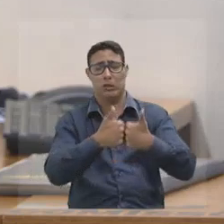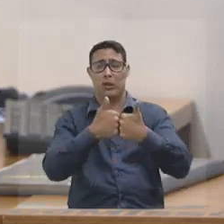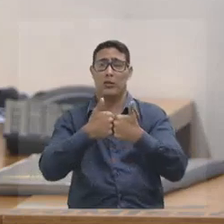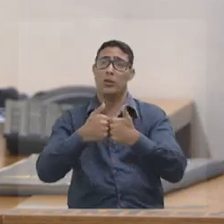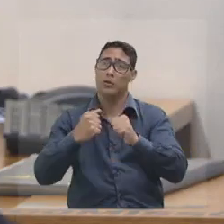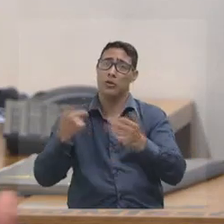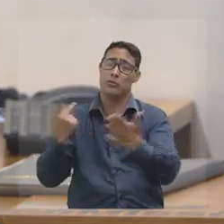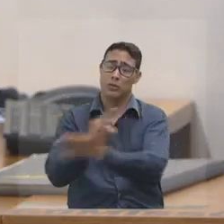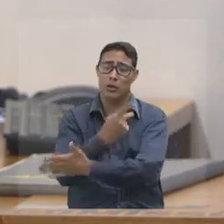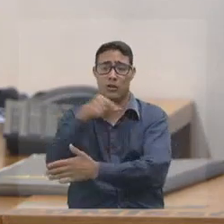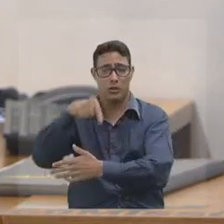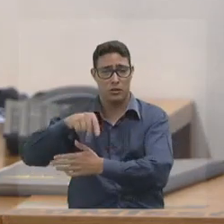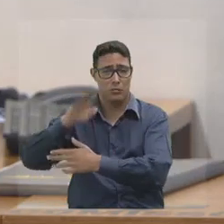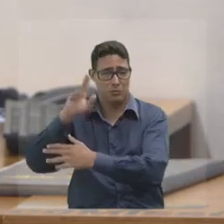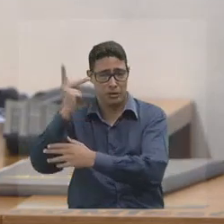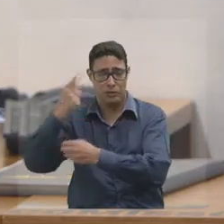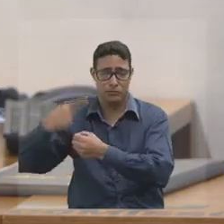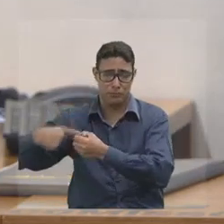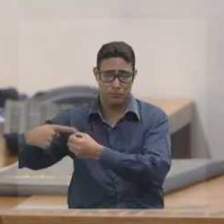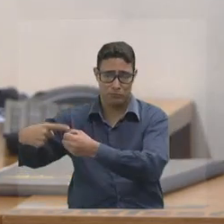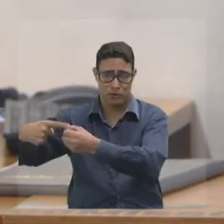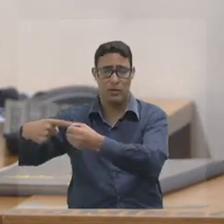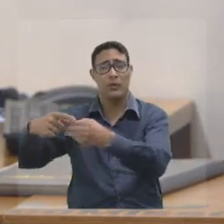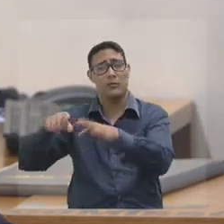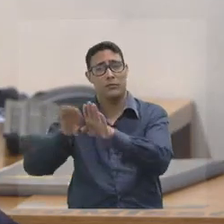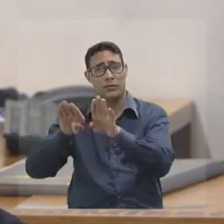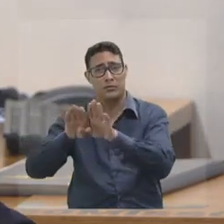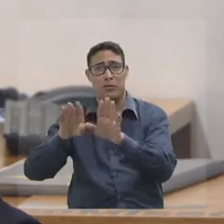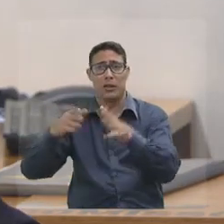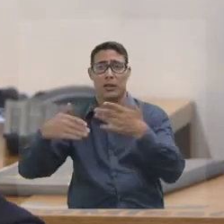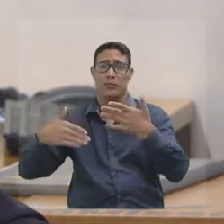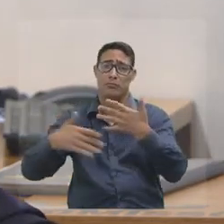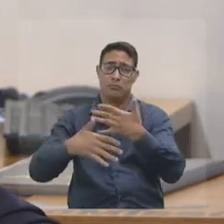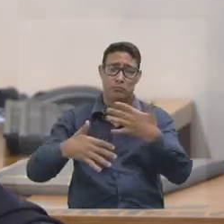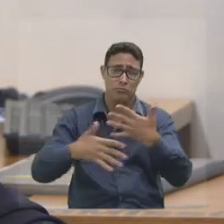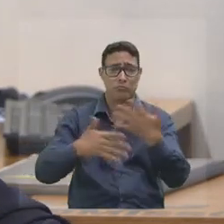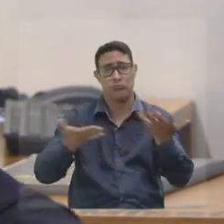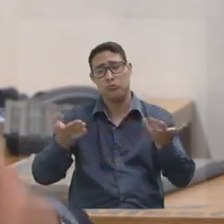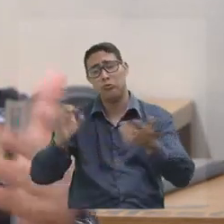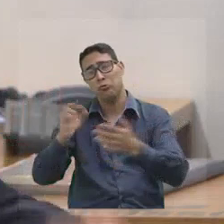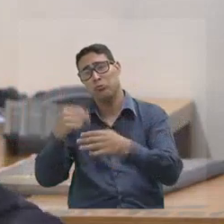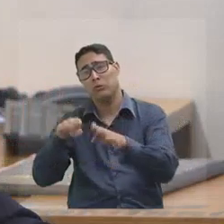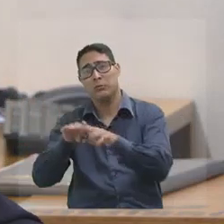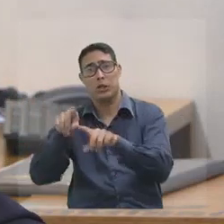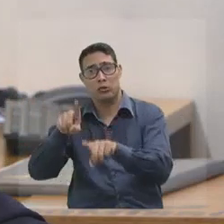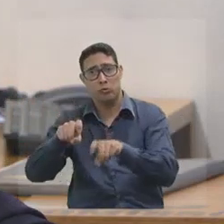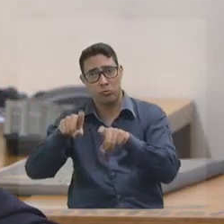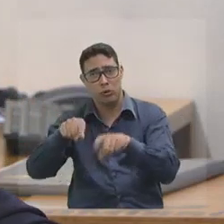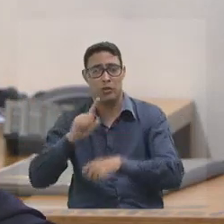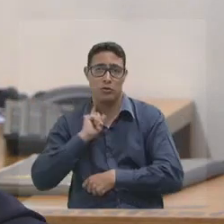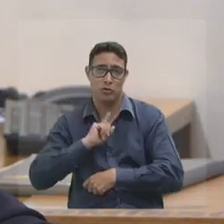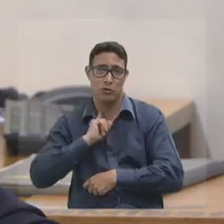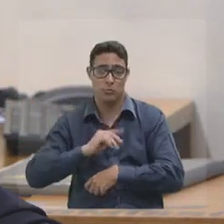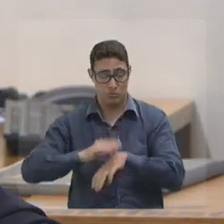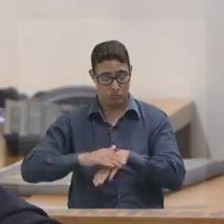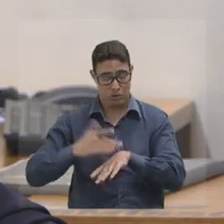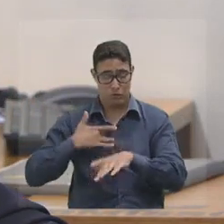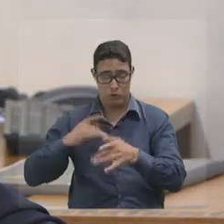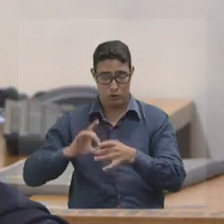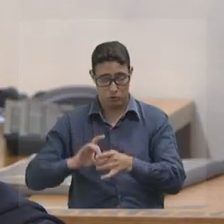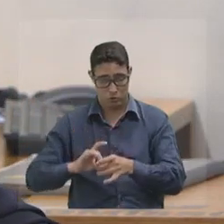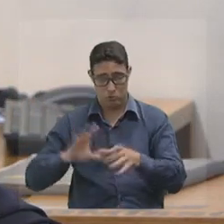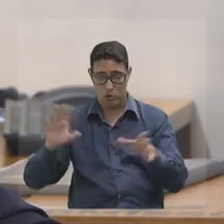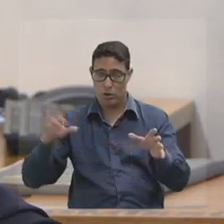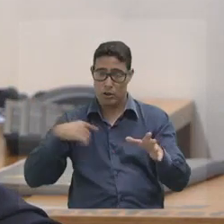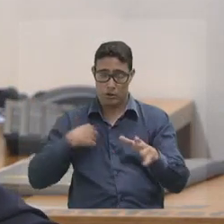na região metropolitana Como pode acontecer também no interior Mineiro e eu me coloco à disposição para a gente da